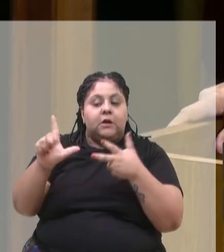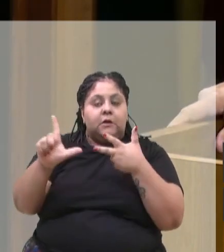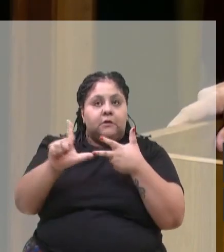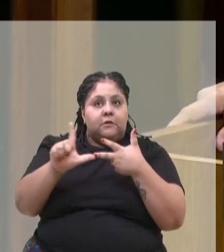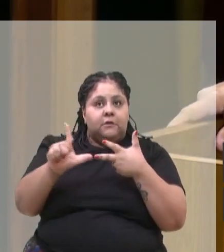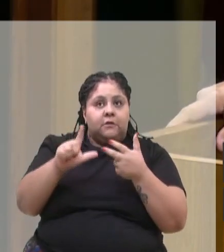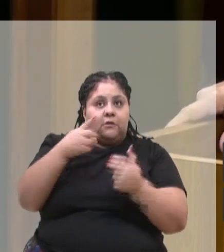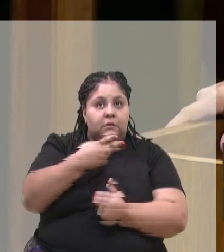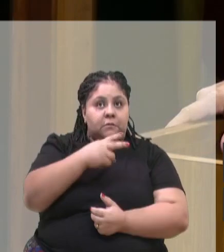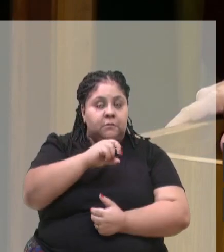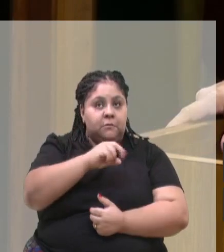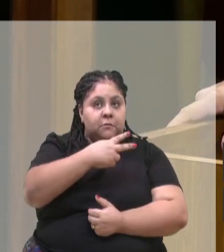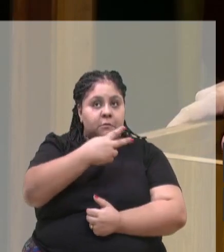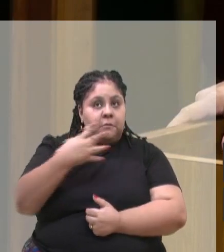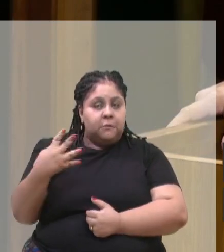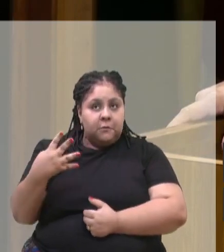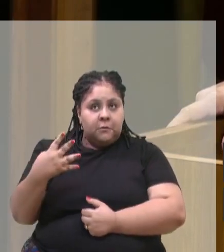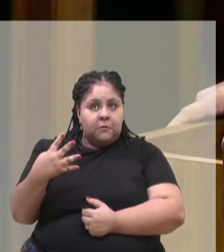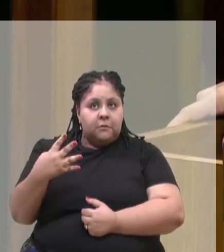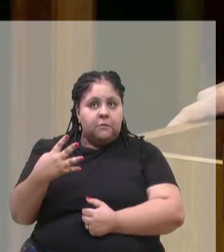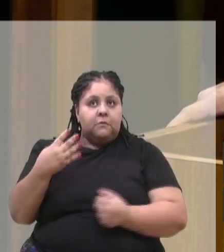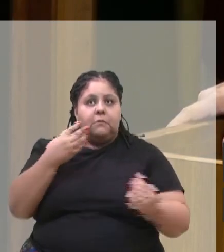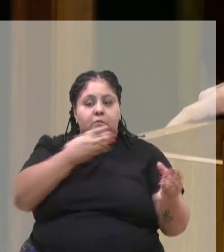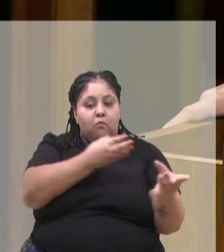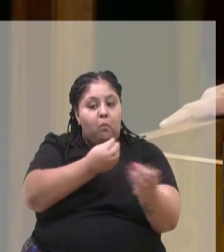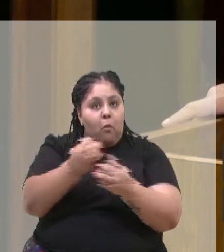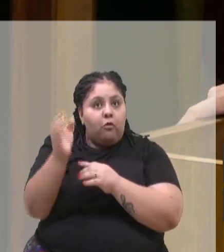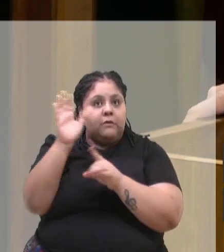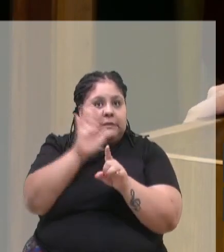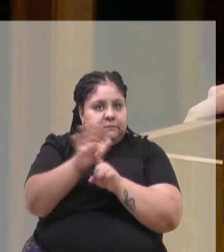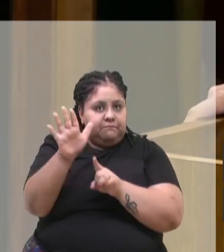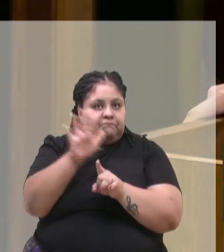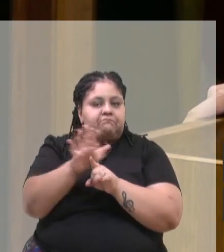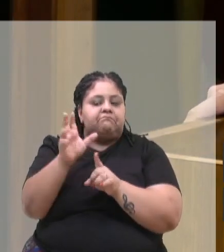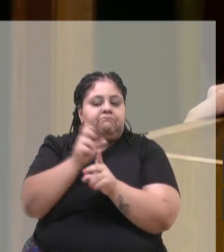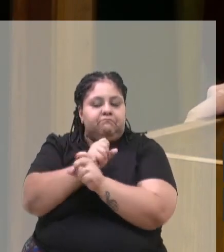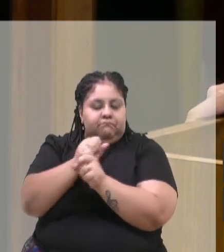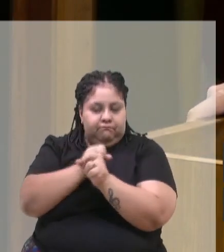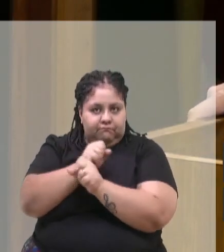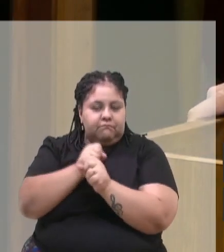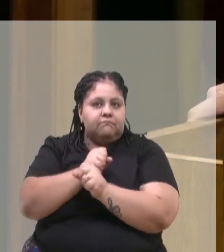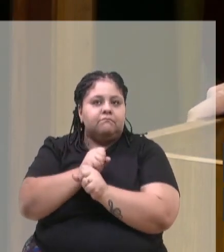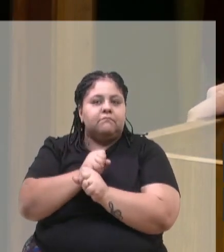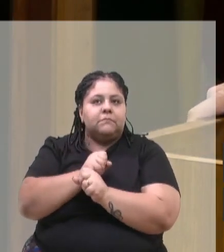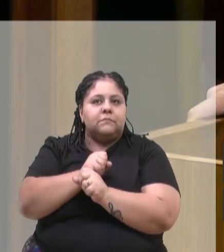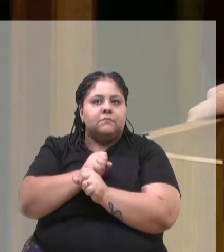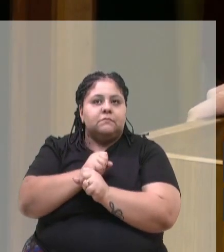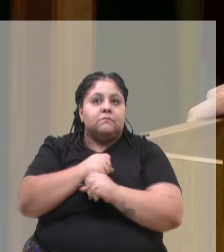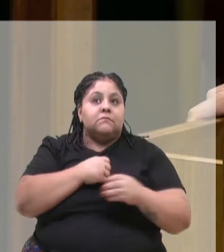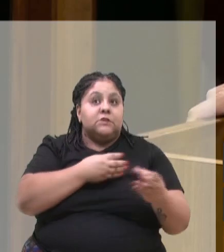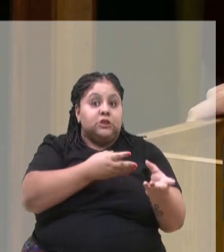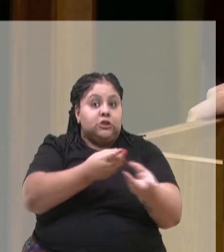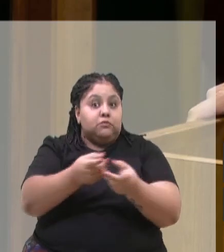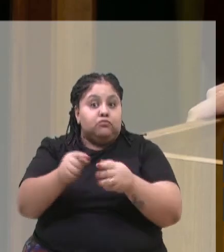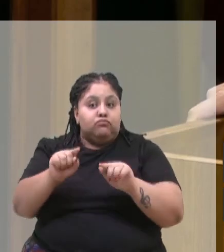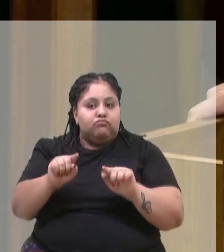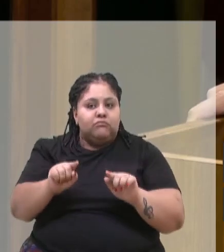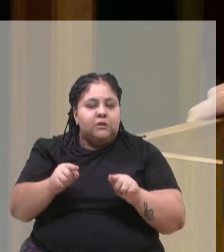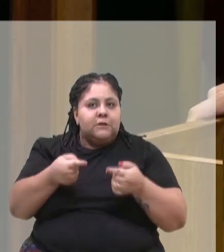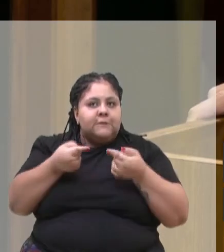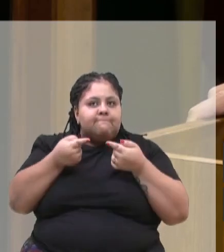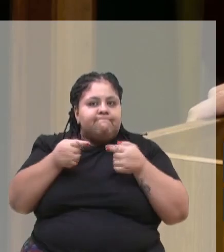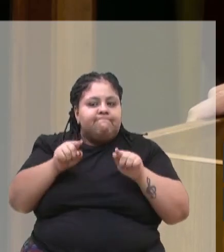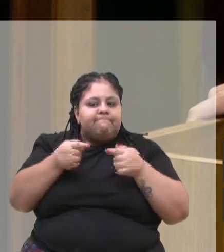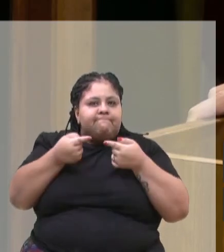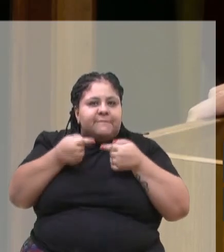de 2024. Muitas demandas, um ano de muitos desafios também, de